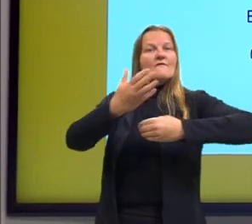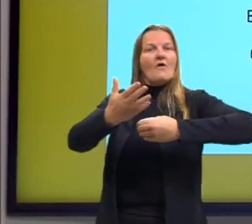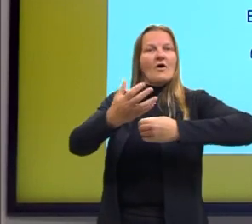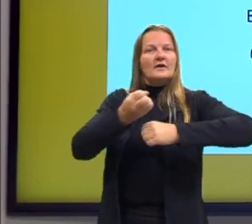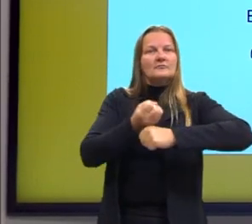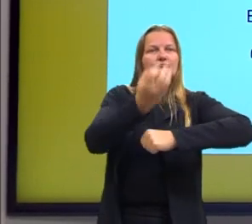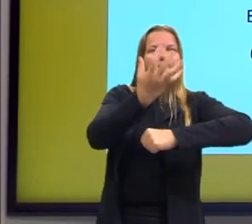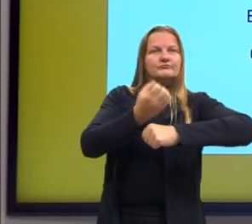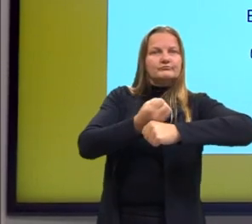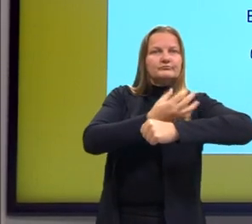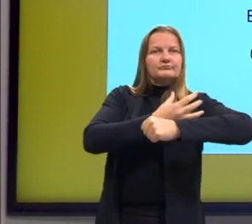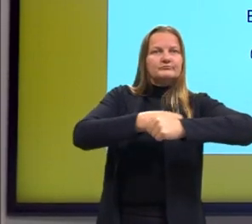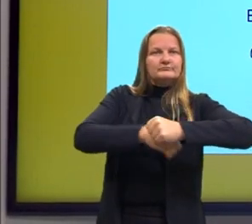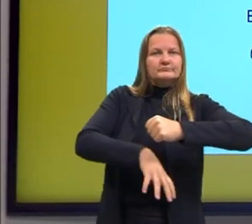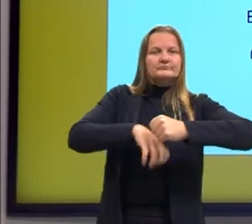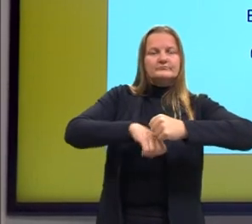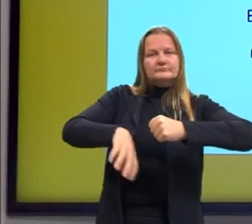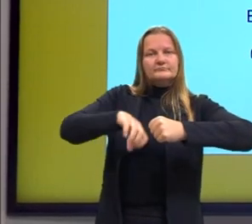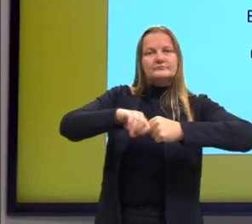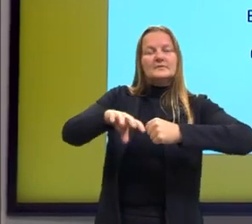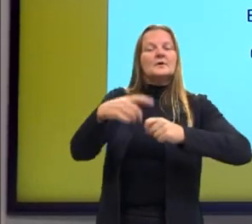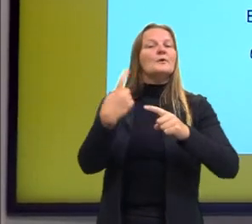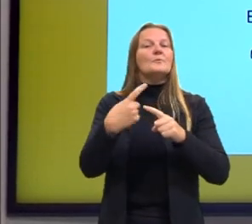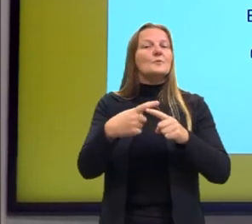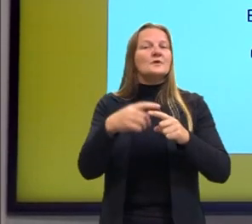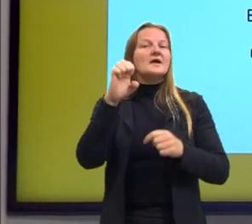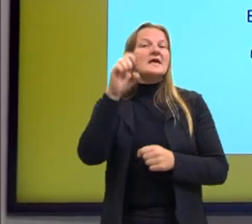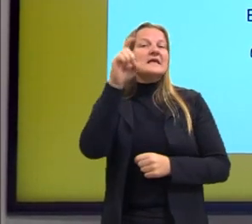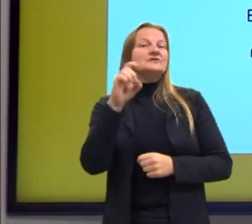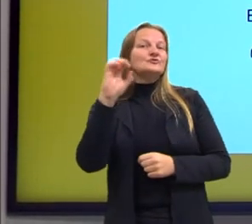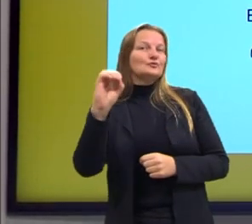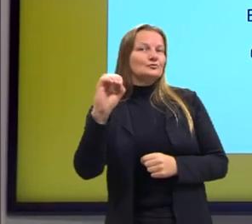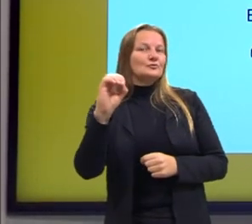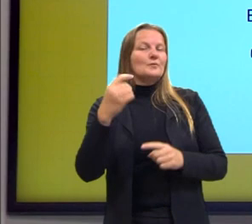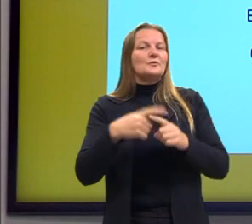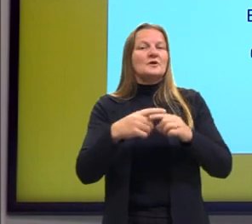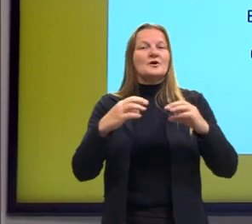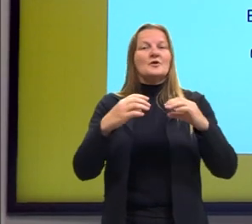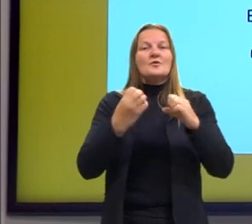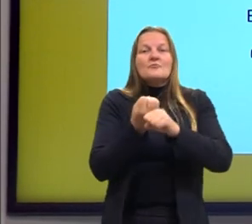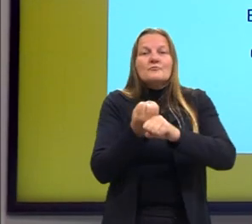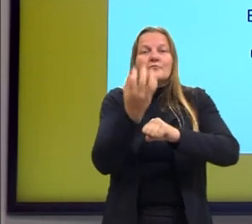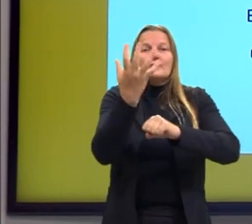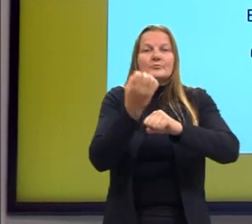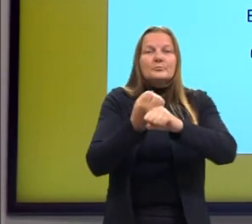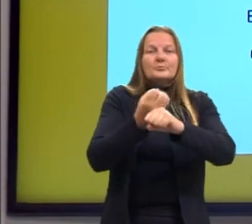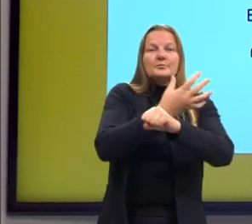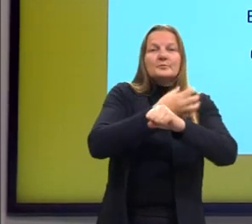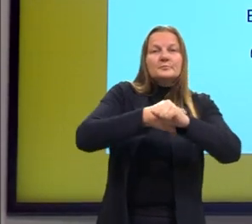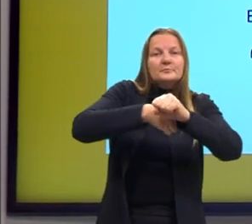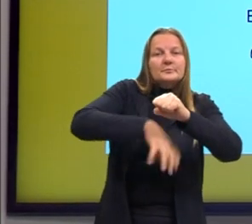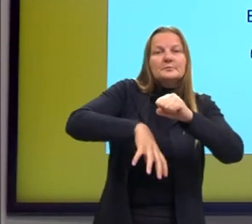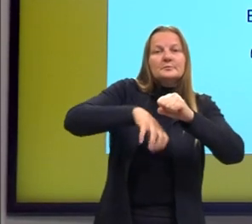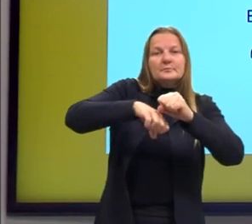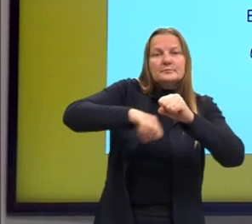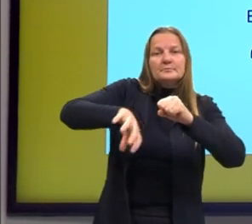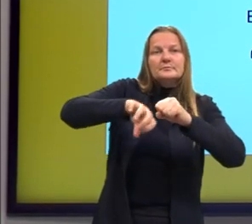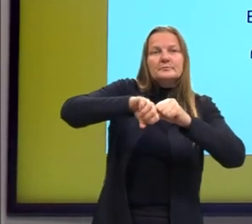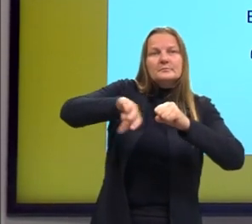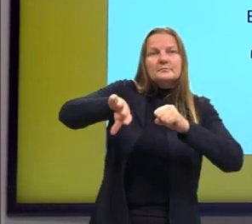Por que que a entalpia de combustão ela exotérmica porque a combustão ela e vai